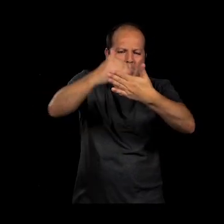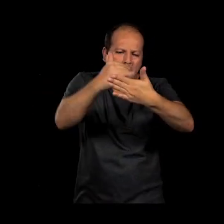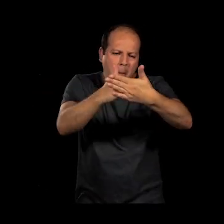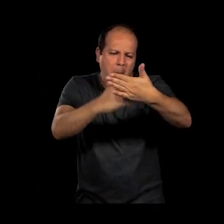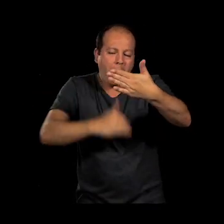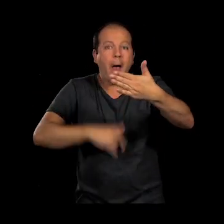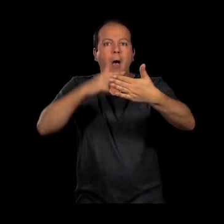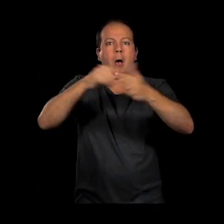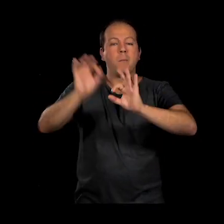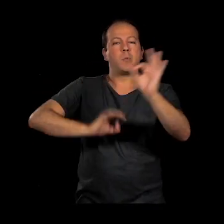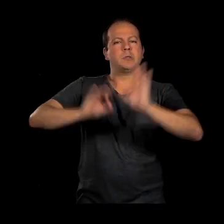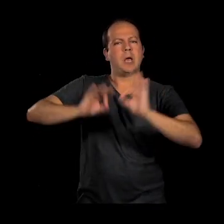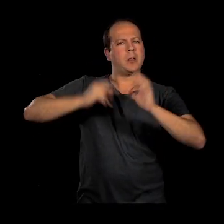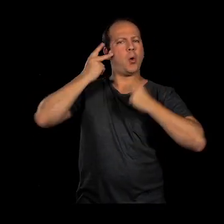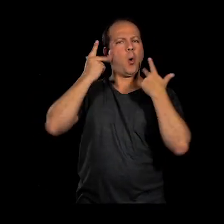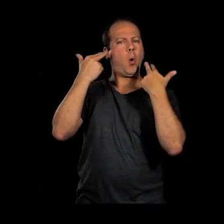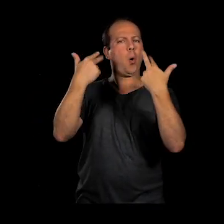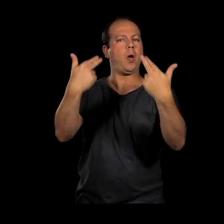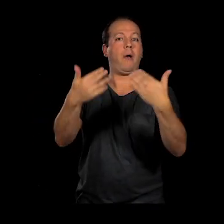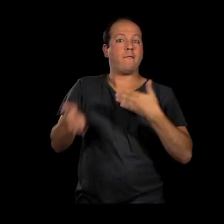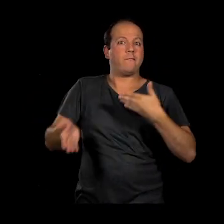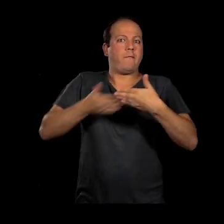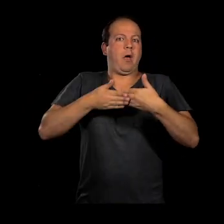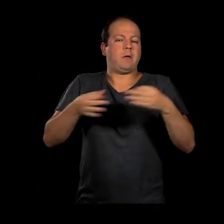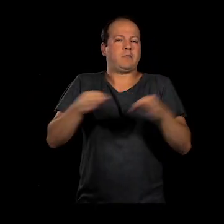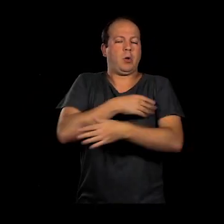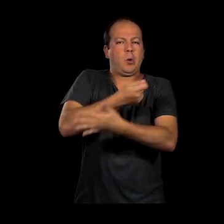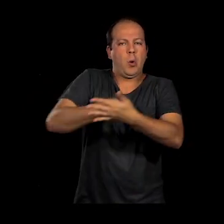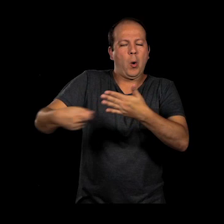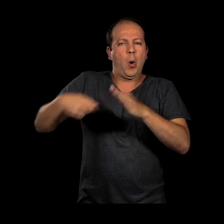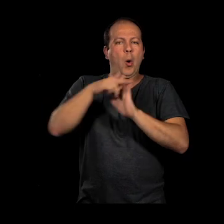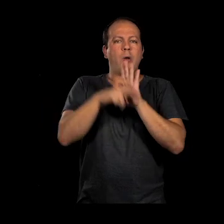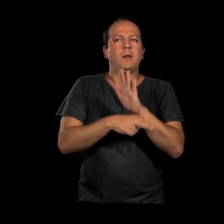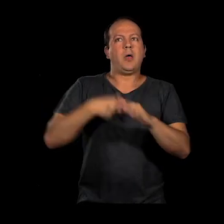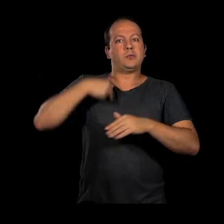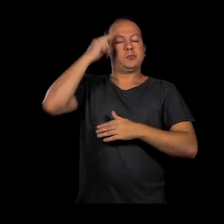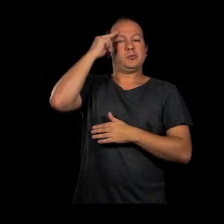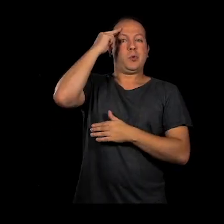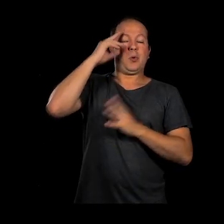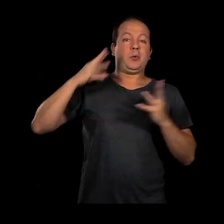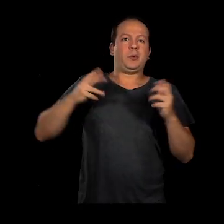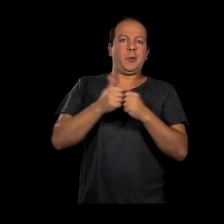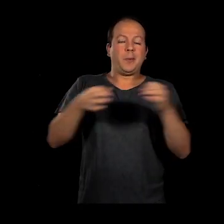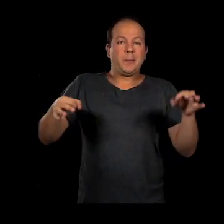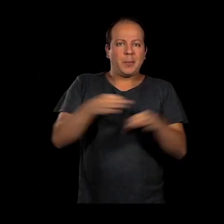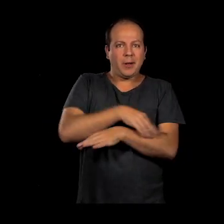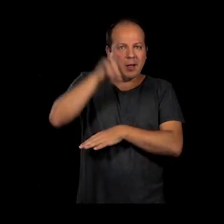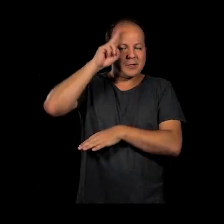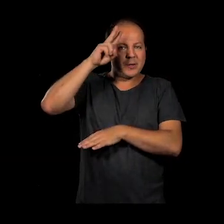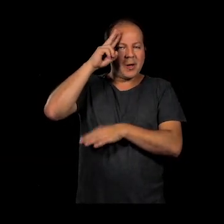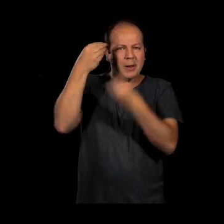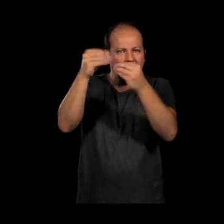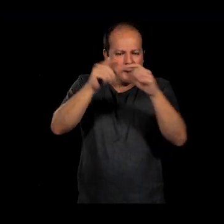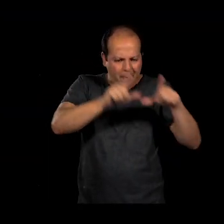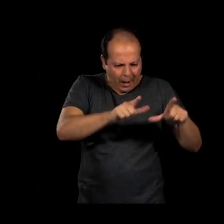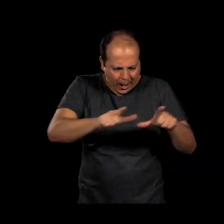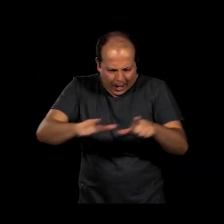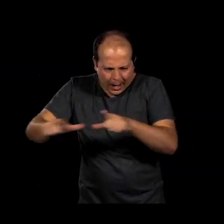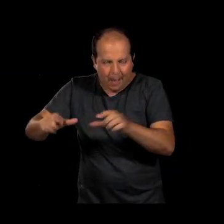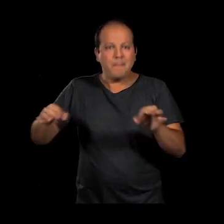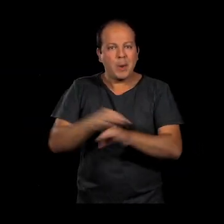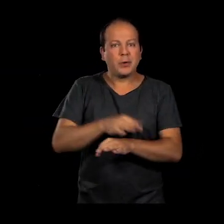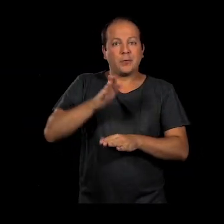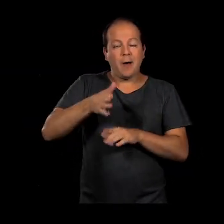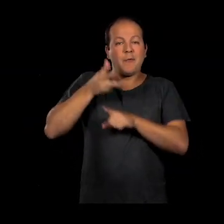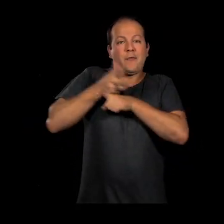acho que o projeto é uma coisa muito orgânica, assim, eu não consigo fechar um roteiro, que é o sonho de todo produtor, fechar um storyboard e falar assim, pronto, é isso que